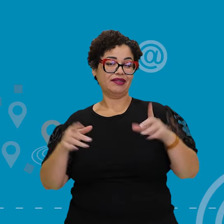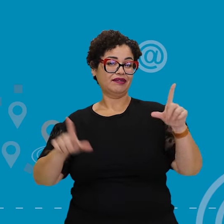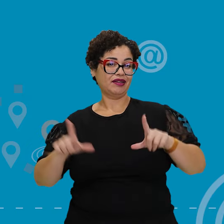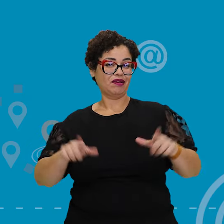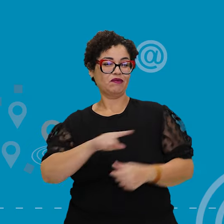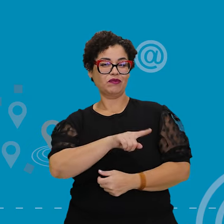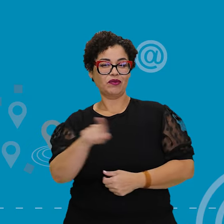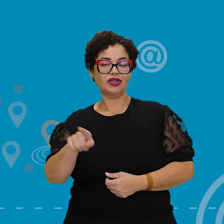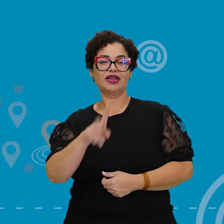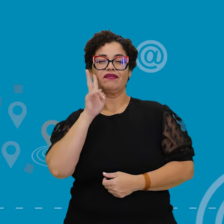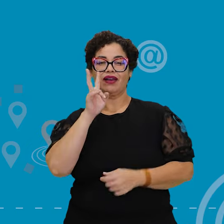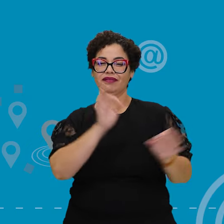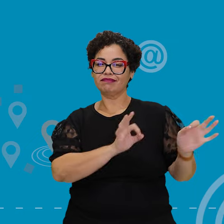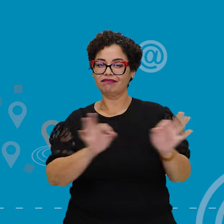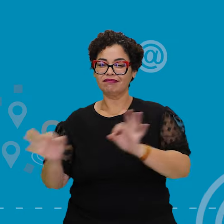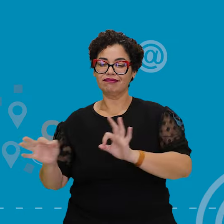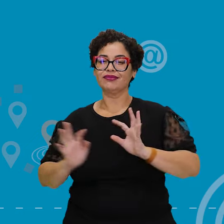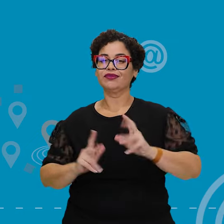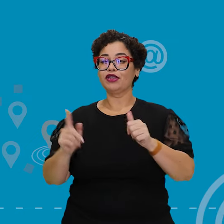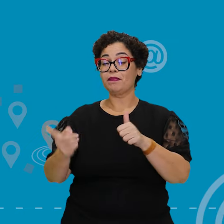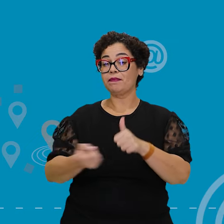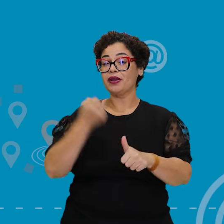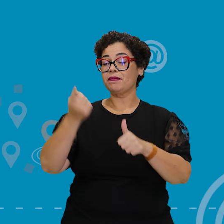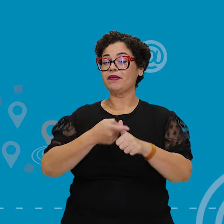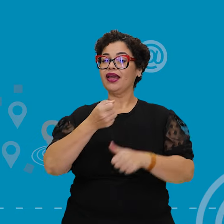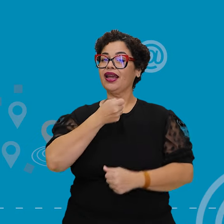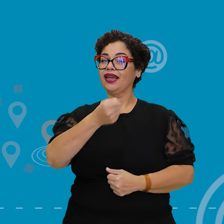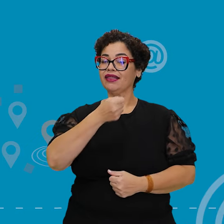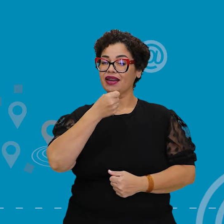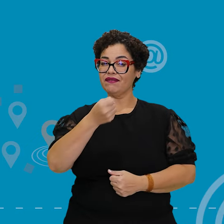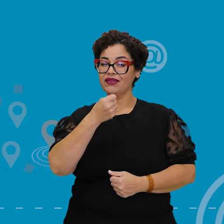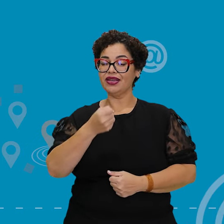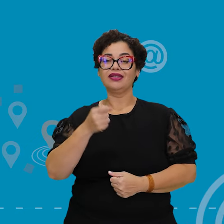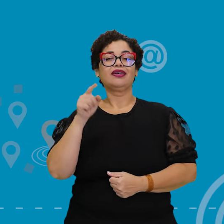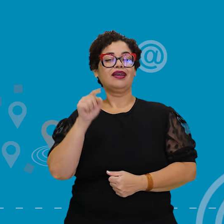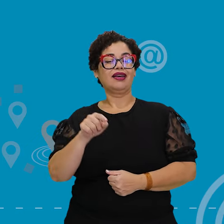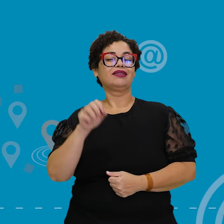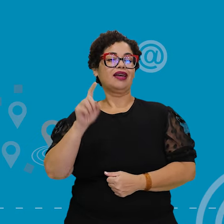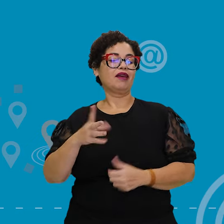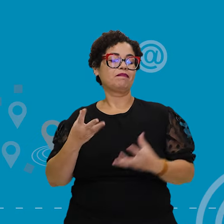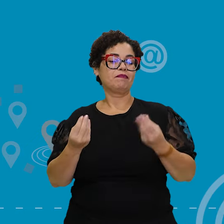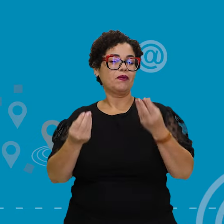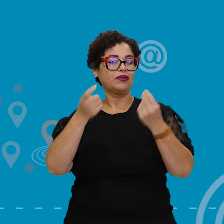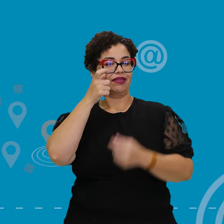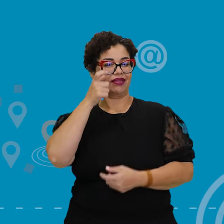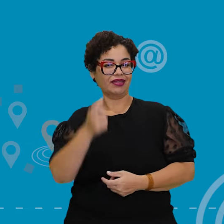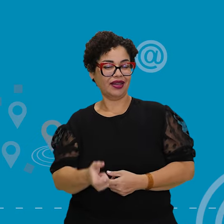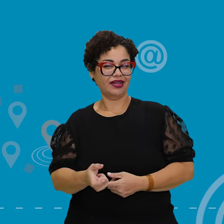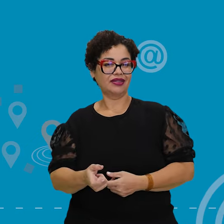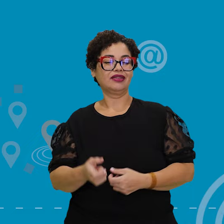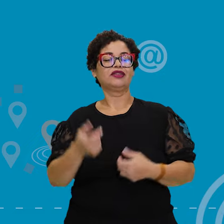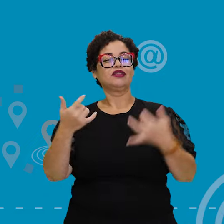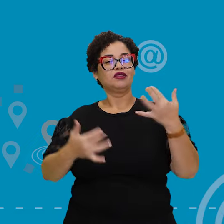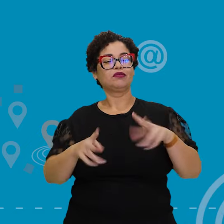escolar, neste programa vocês irão acompanhar a primeira parte de uma entrevista